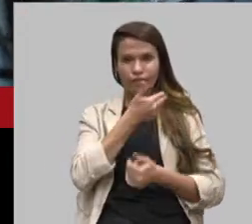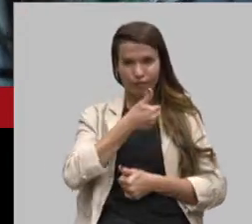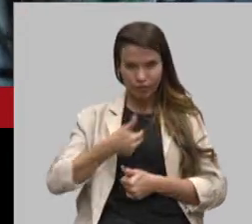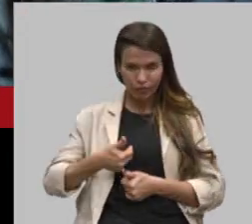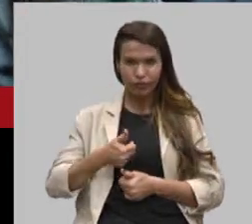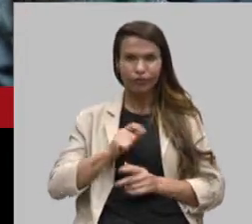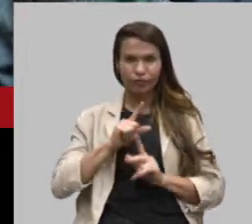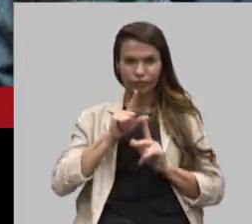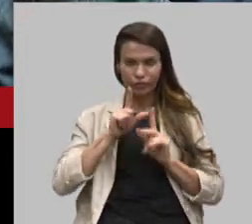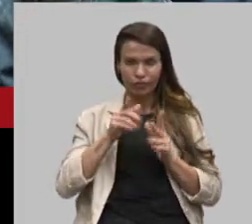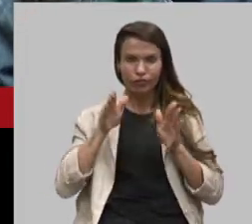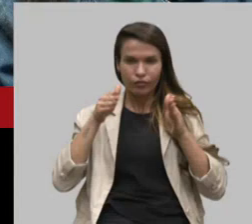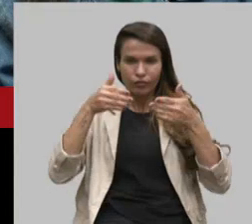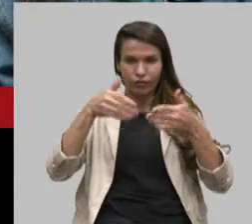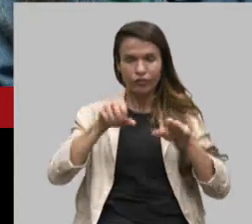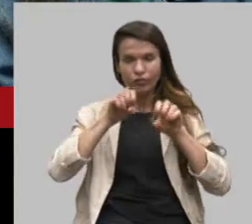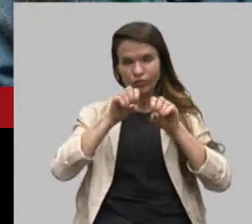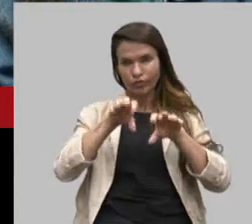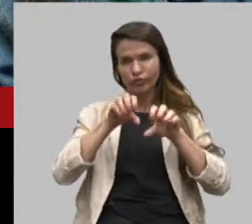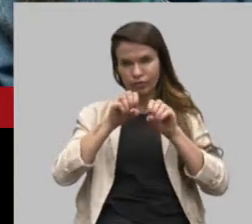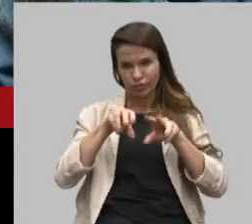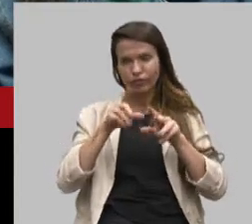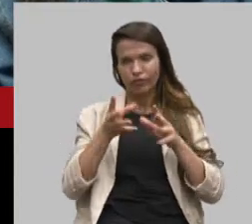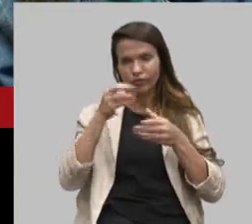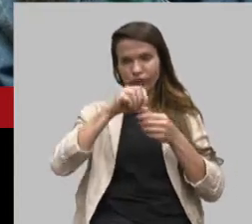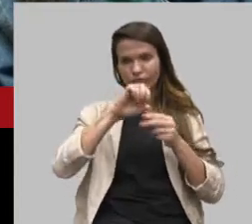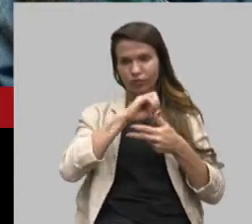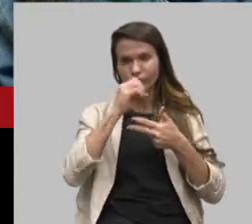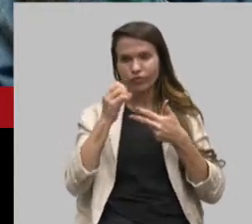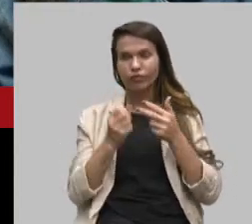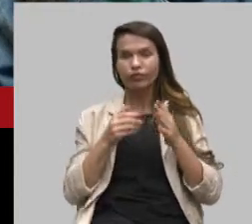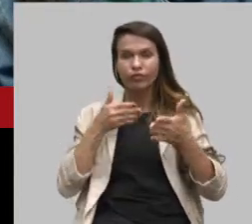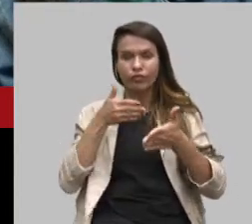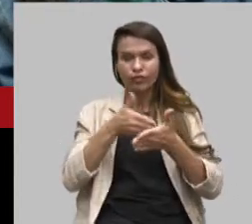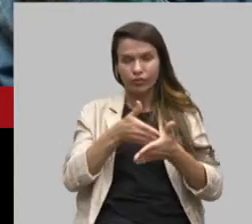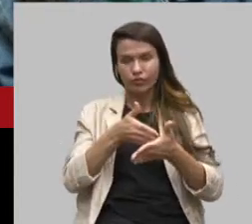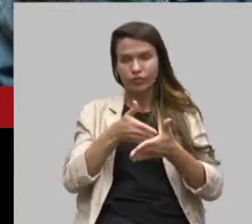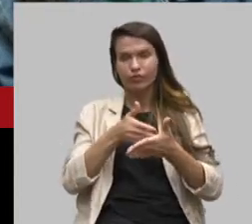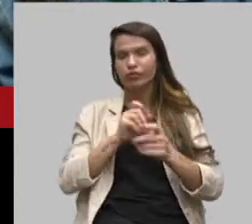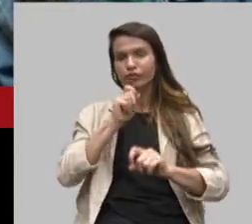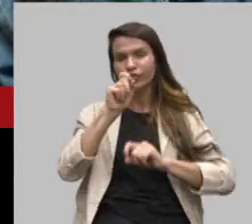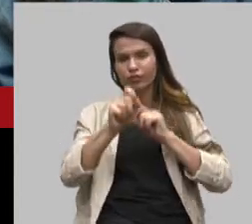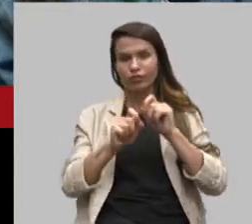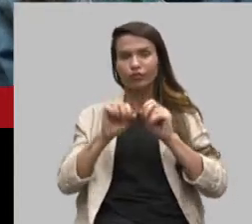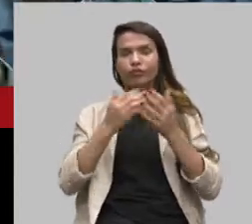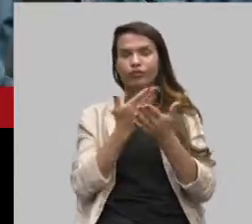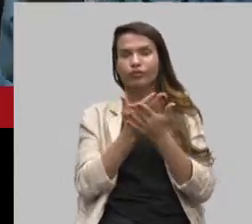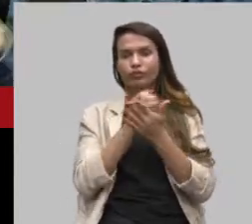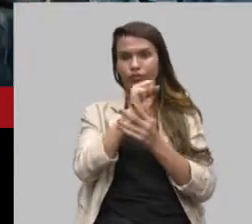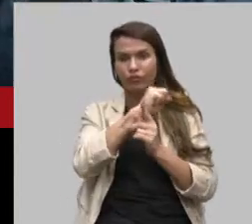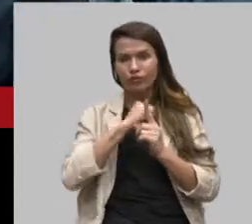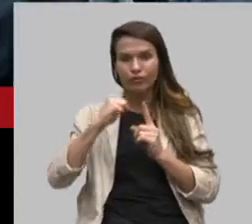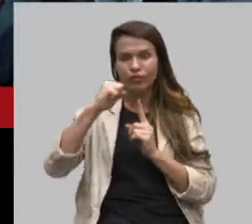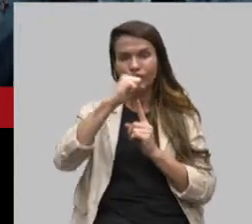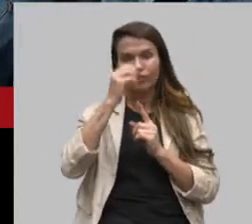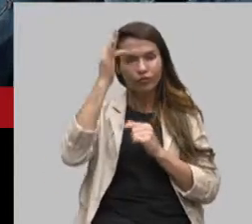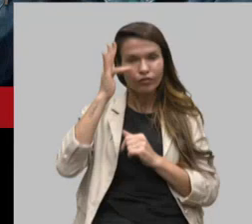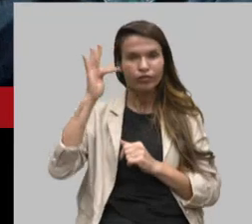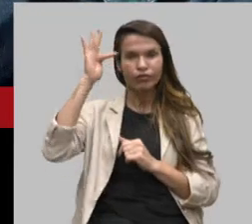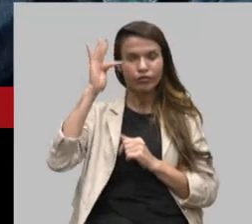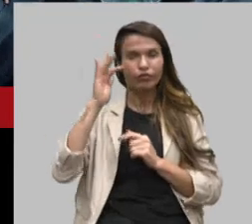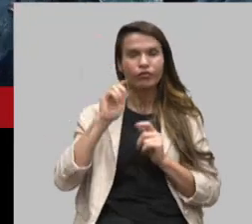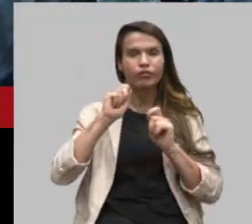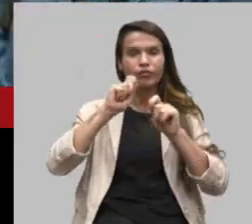torno da educação que vai no Enem é você limitar o o Instituto sociológico e filosófico que permite a